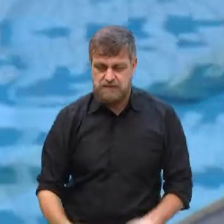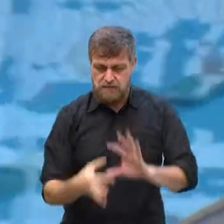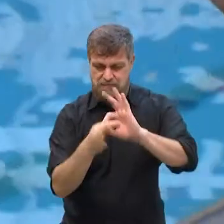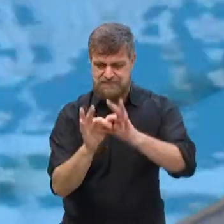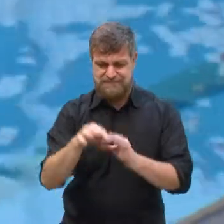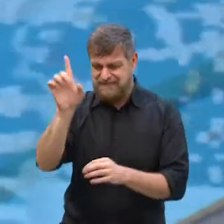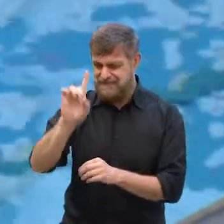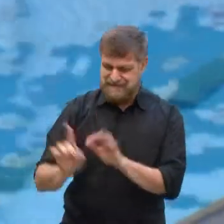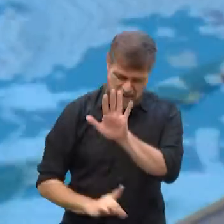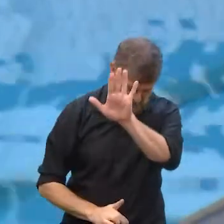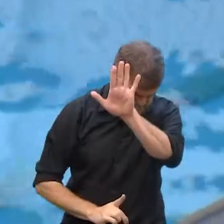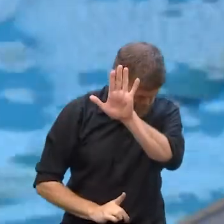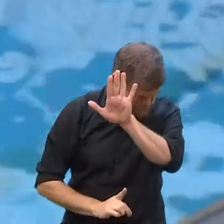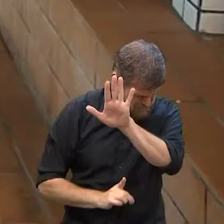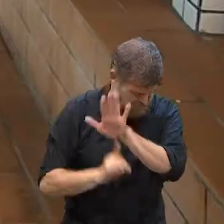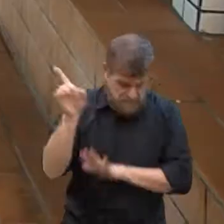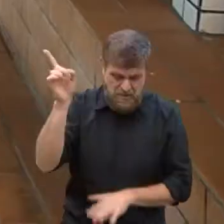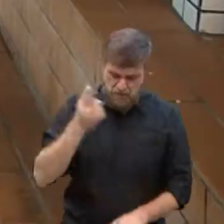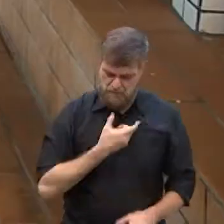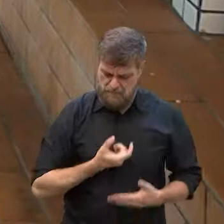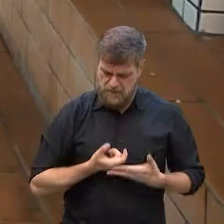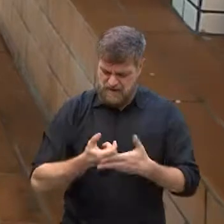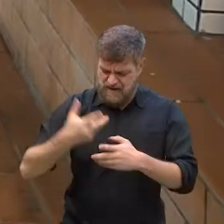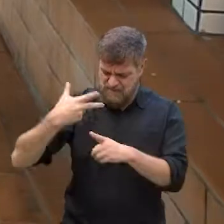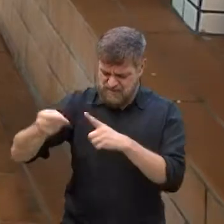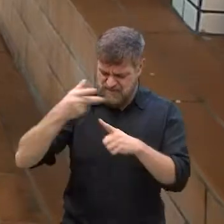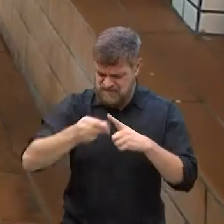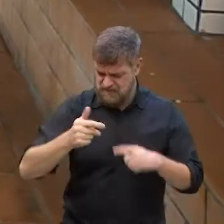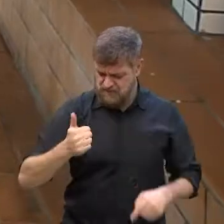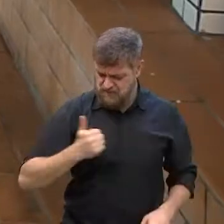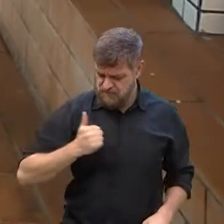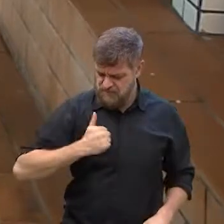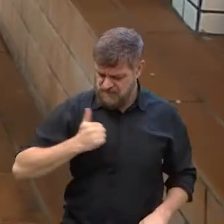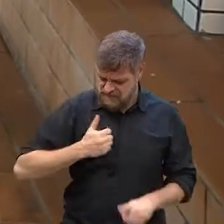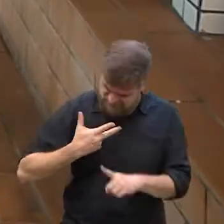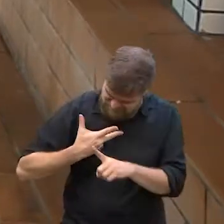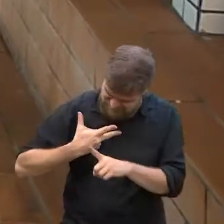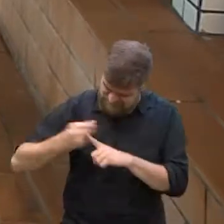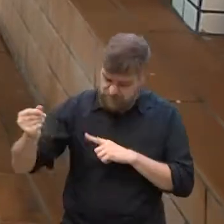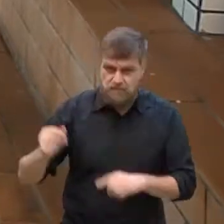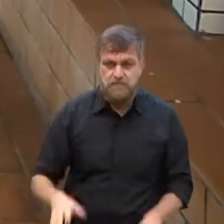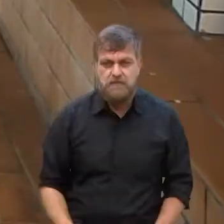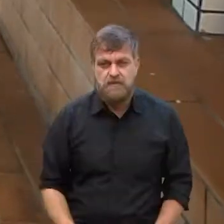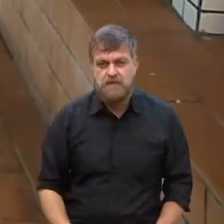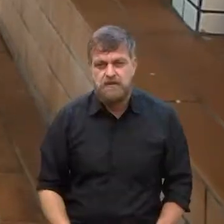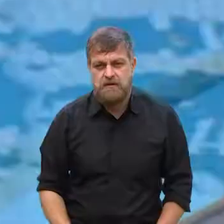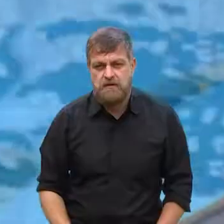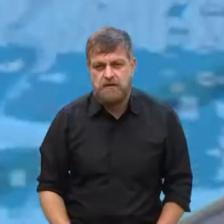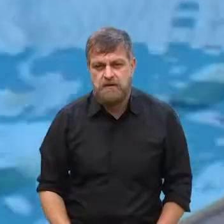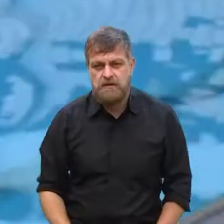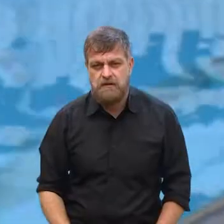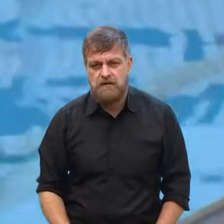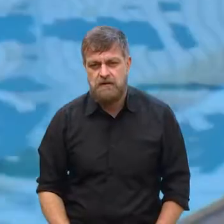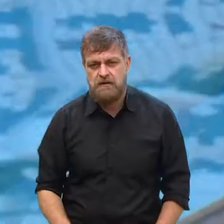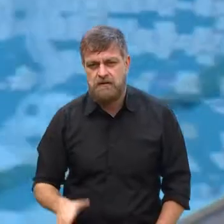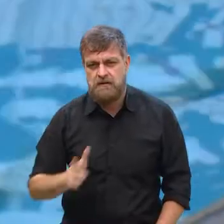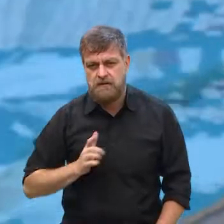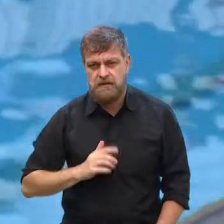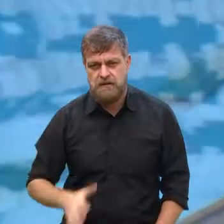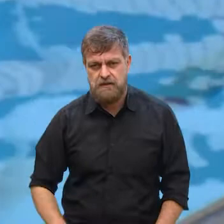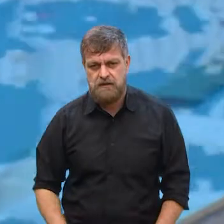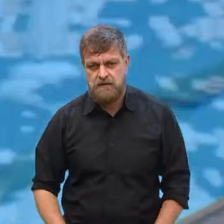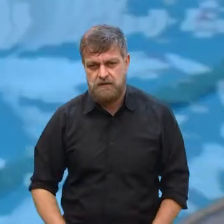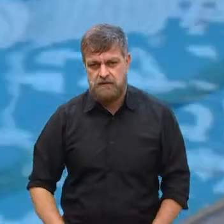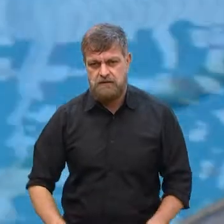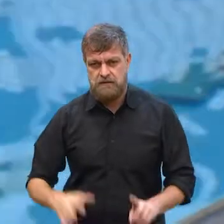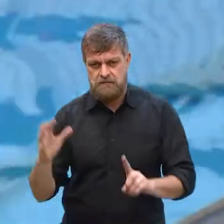líder disparado no número de medalhas. Em Toronto, líder disparado. O assédio deveria ser maior